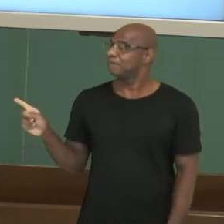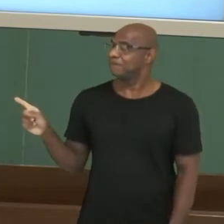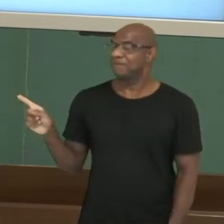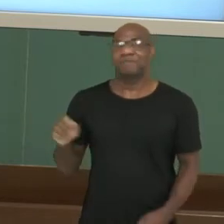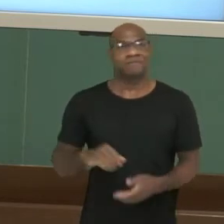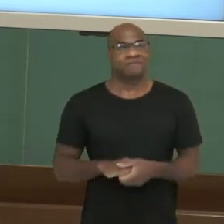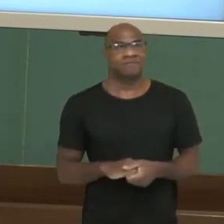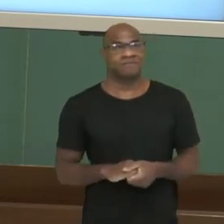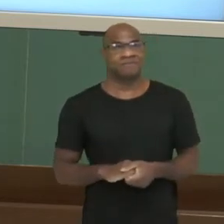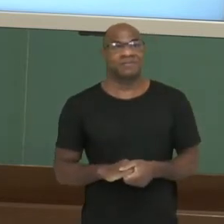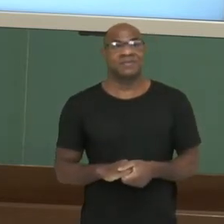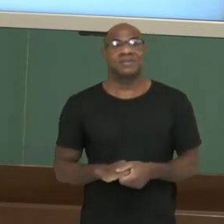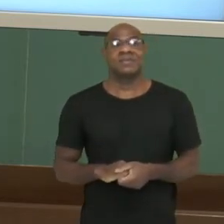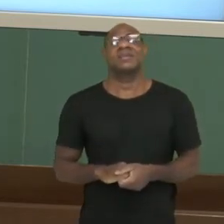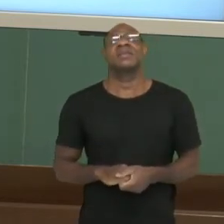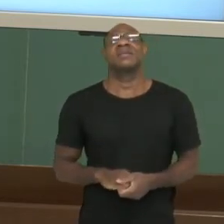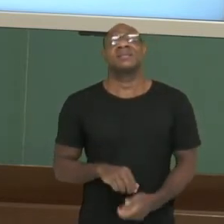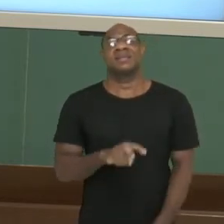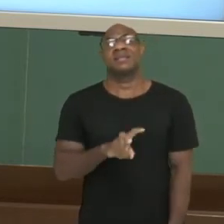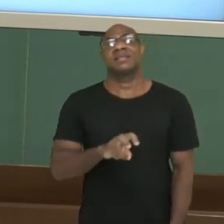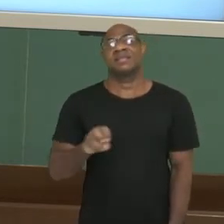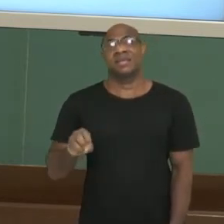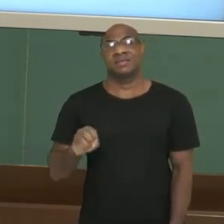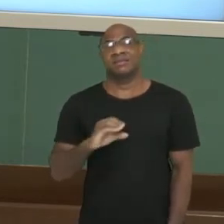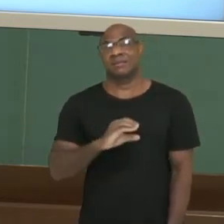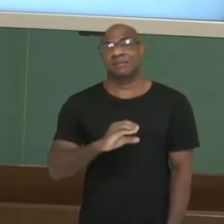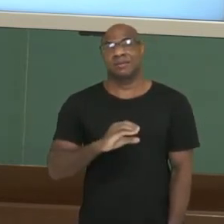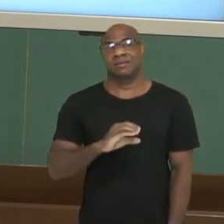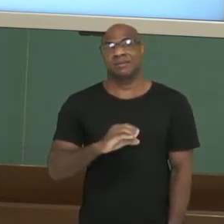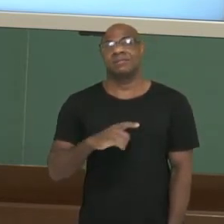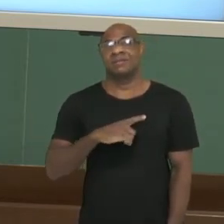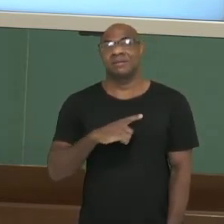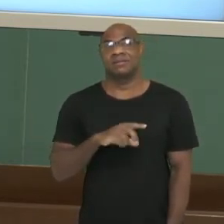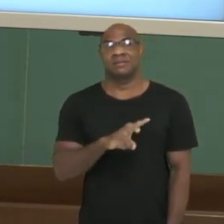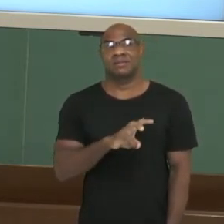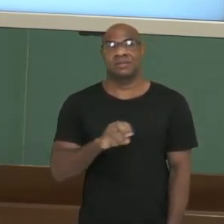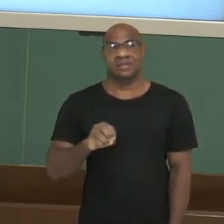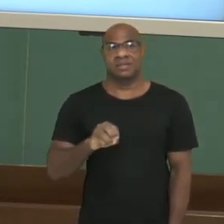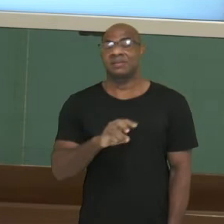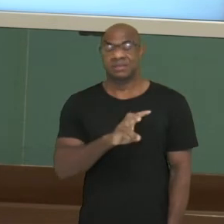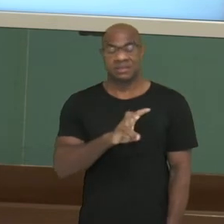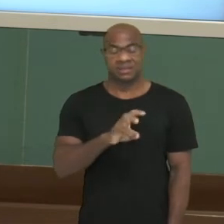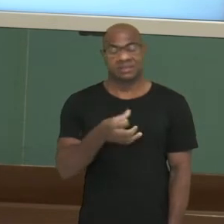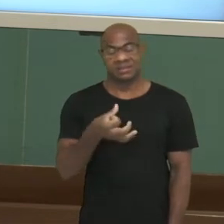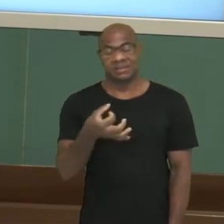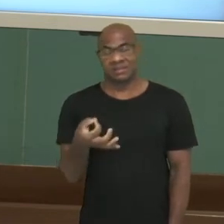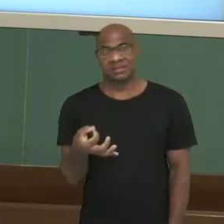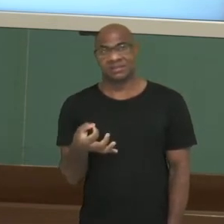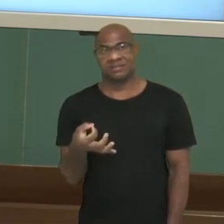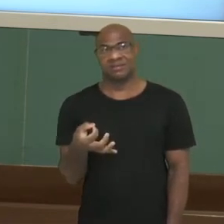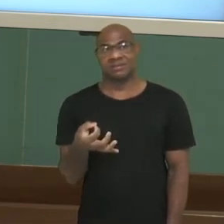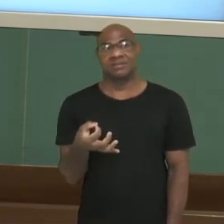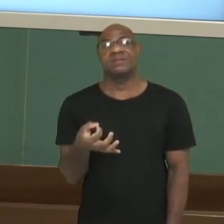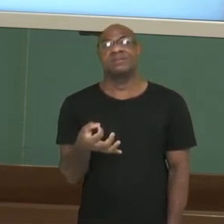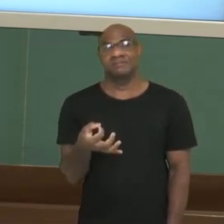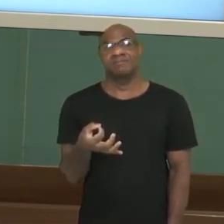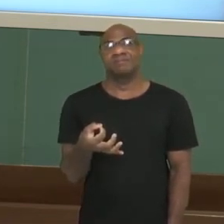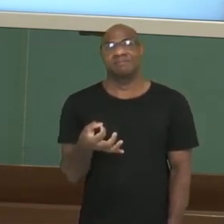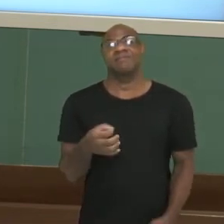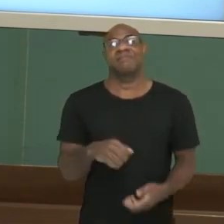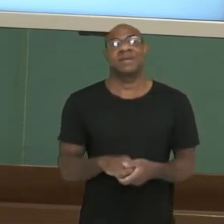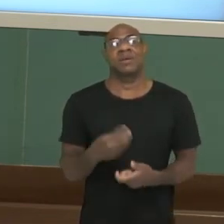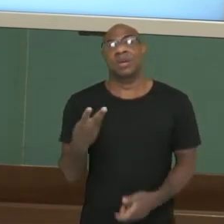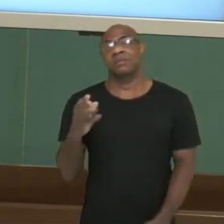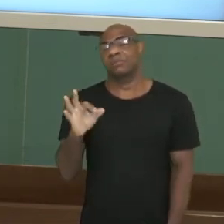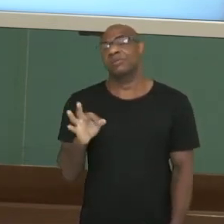tenho um capital de 500. Então, vai gerar um montante de 560 a 4% de juro, tá